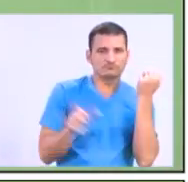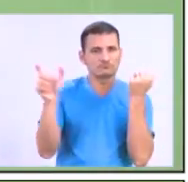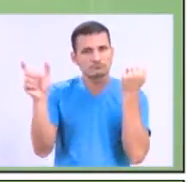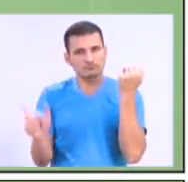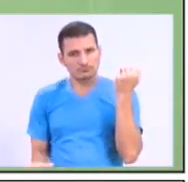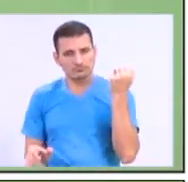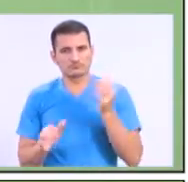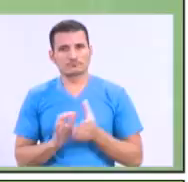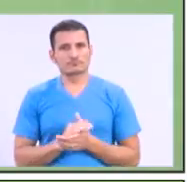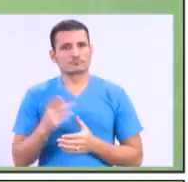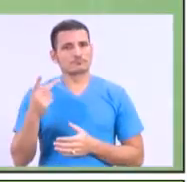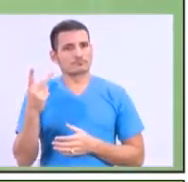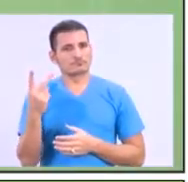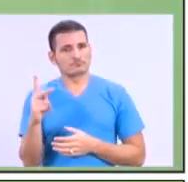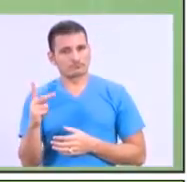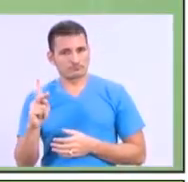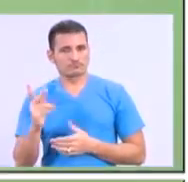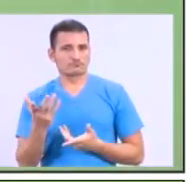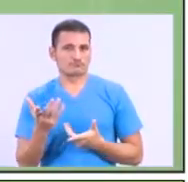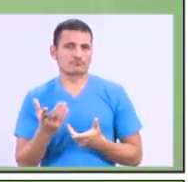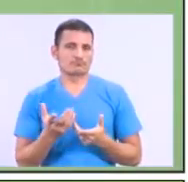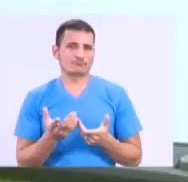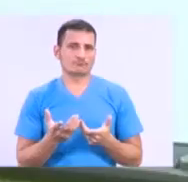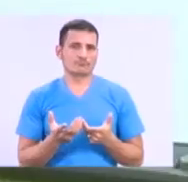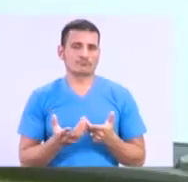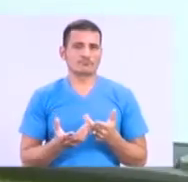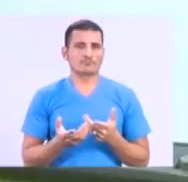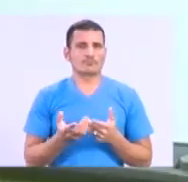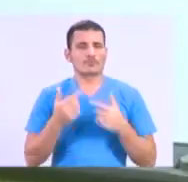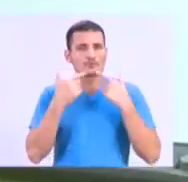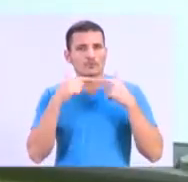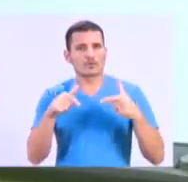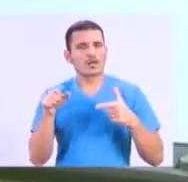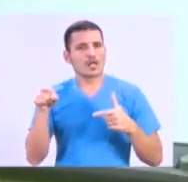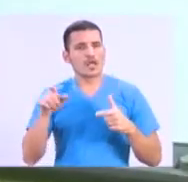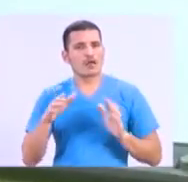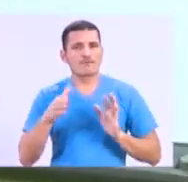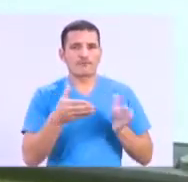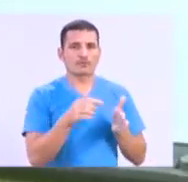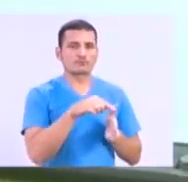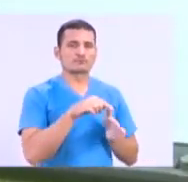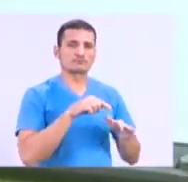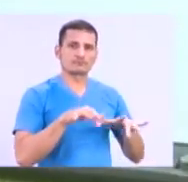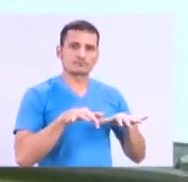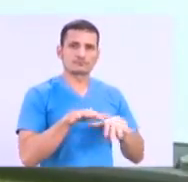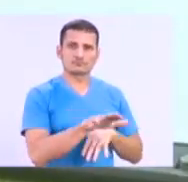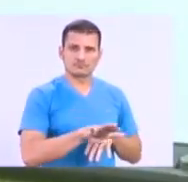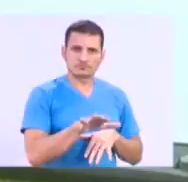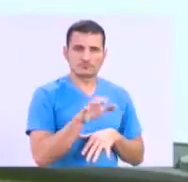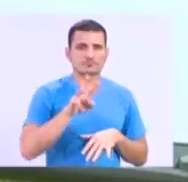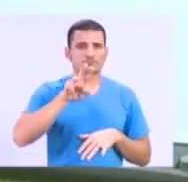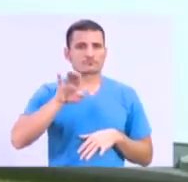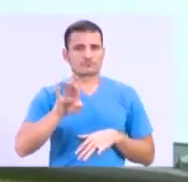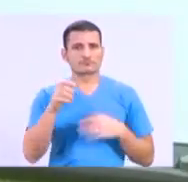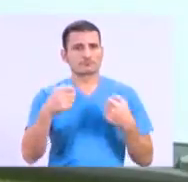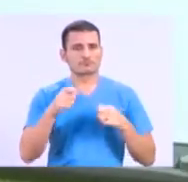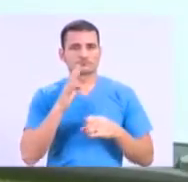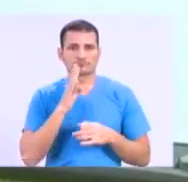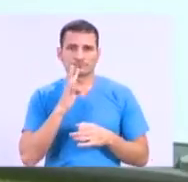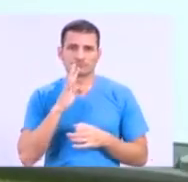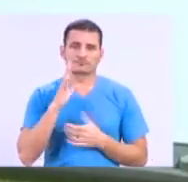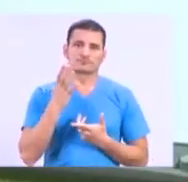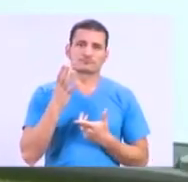sua essência, né, ela é voltada para programar em ambiente web, né, necessariamente a gente precisa conhecer dos